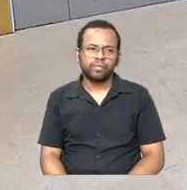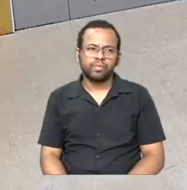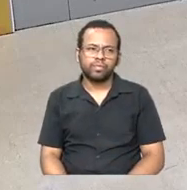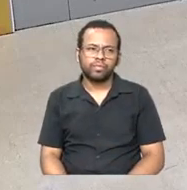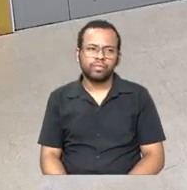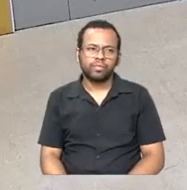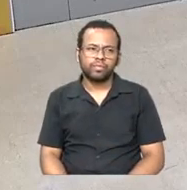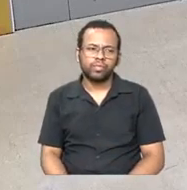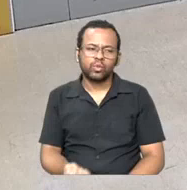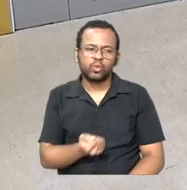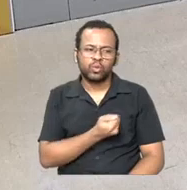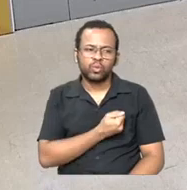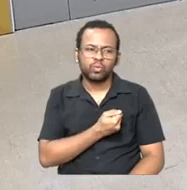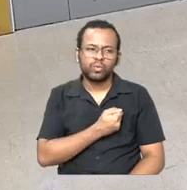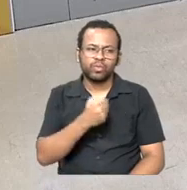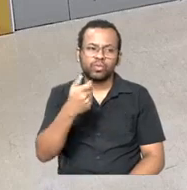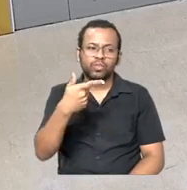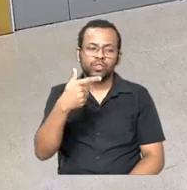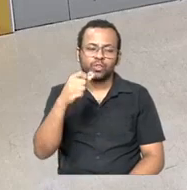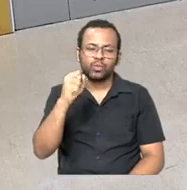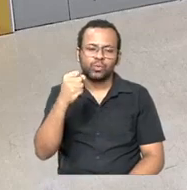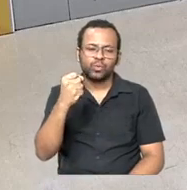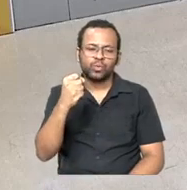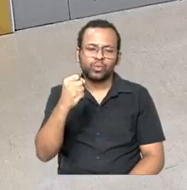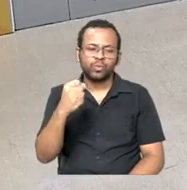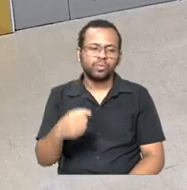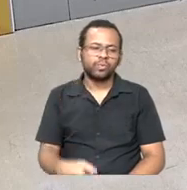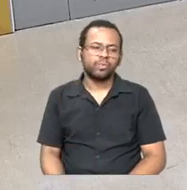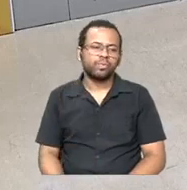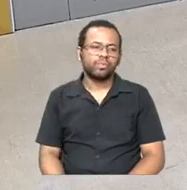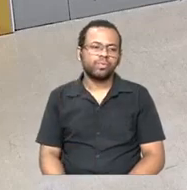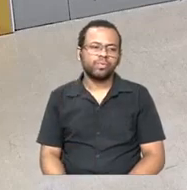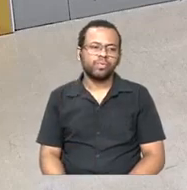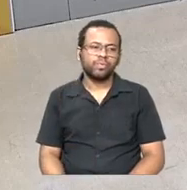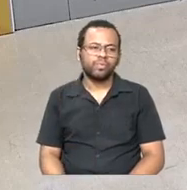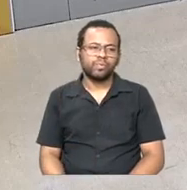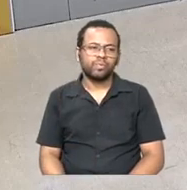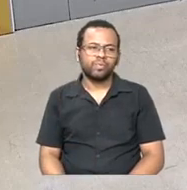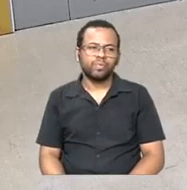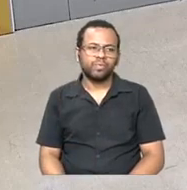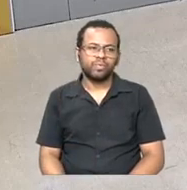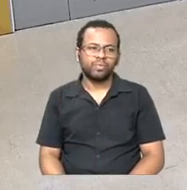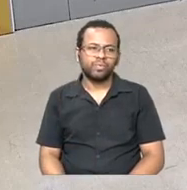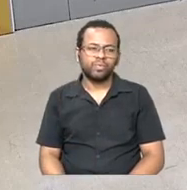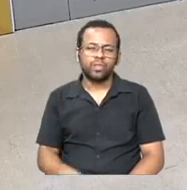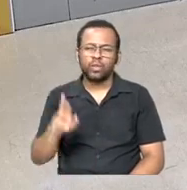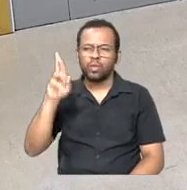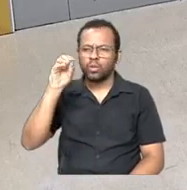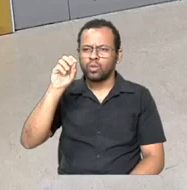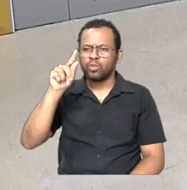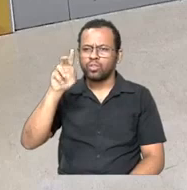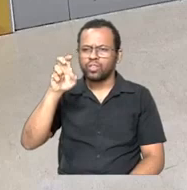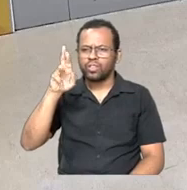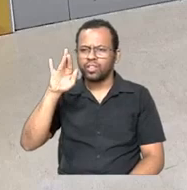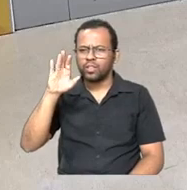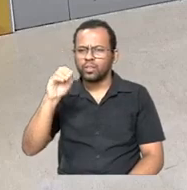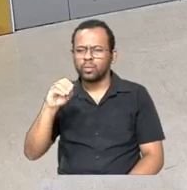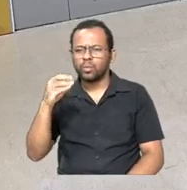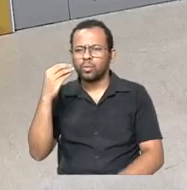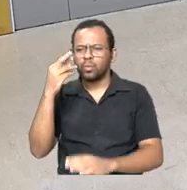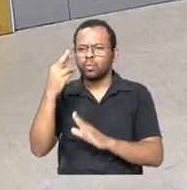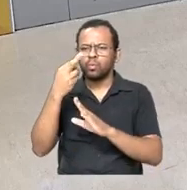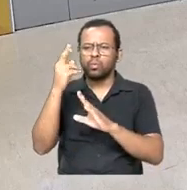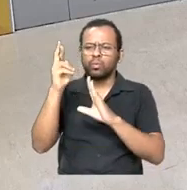o sete e o 28 28 28 aí vem Rogerinho mandando agora a receita